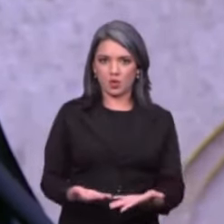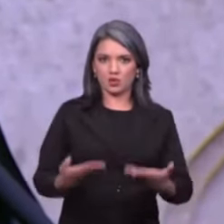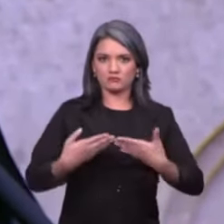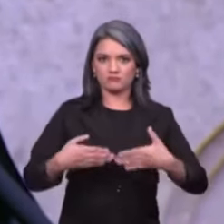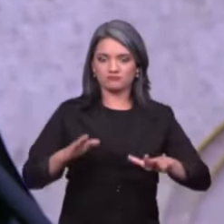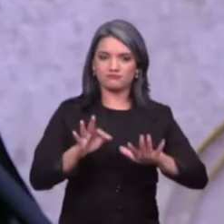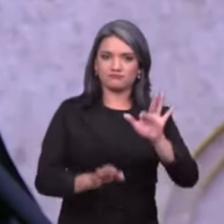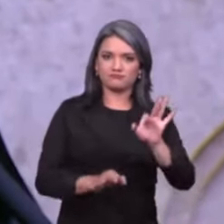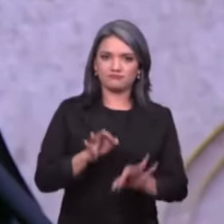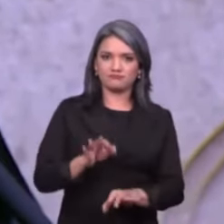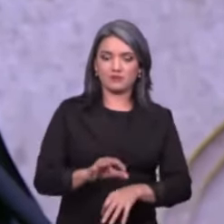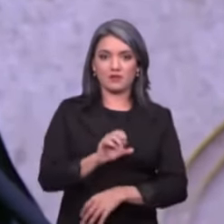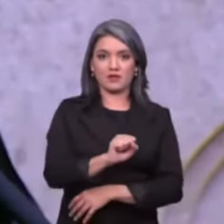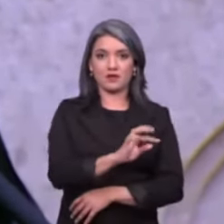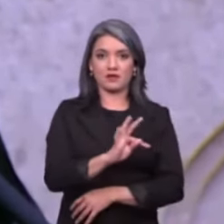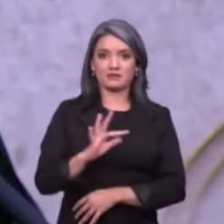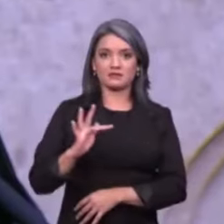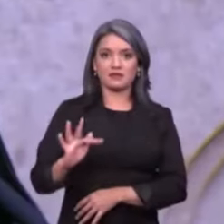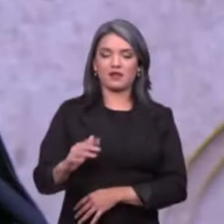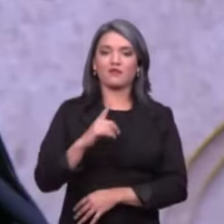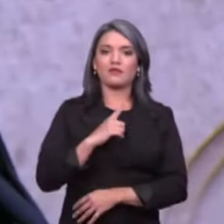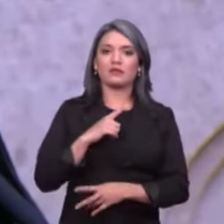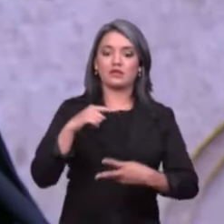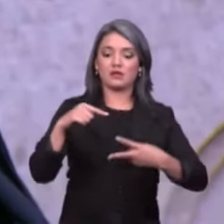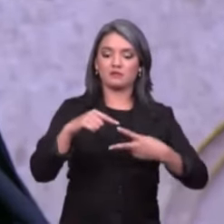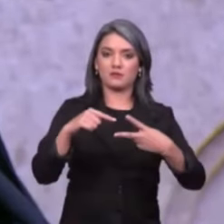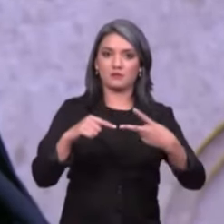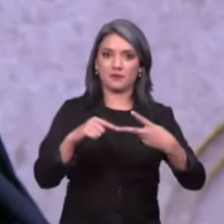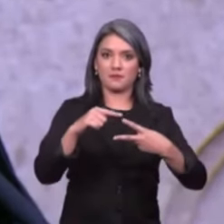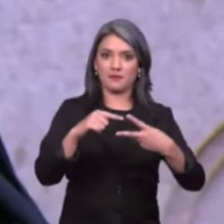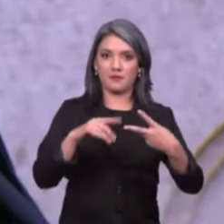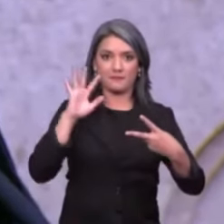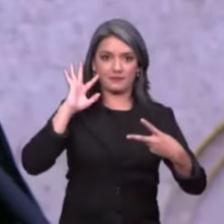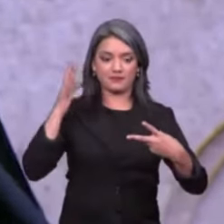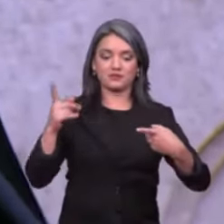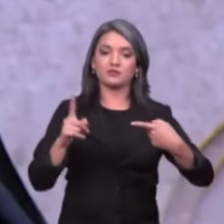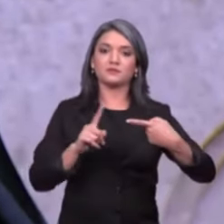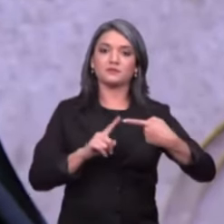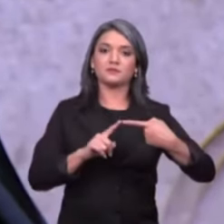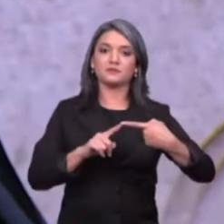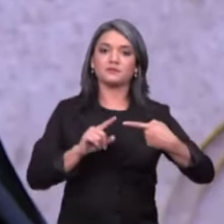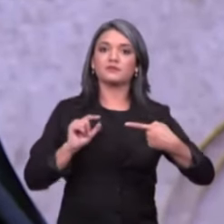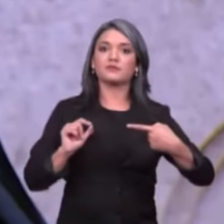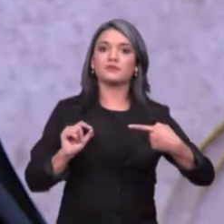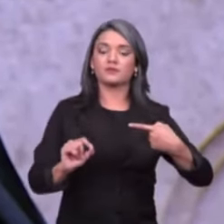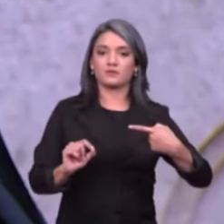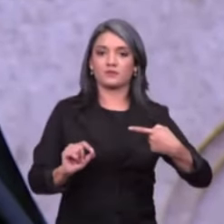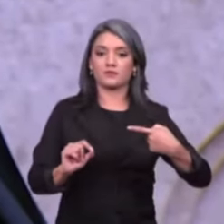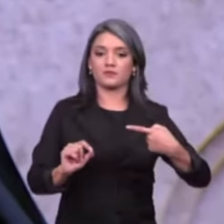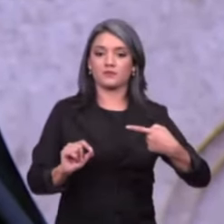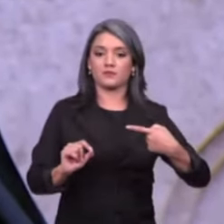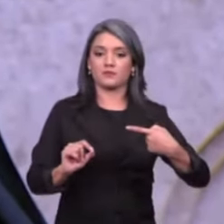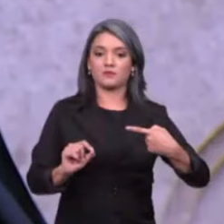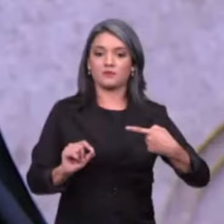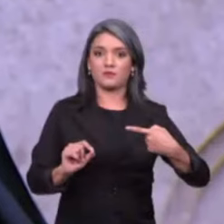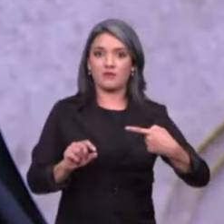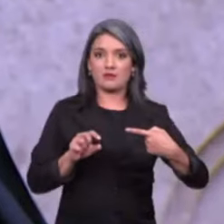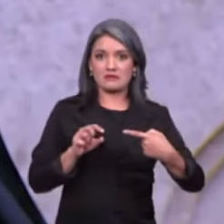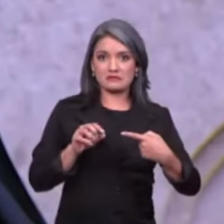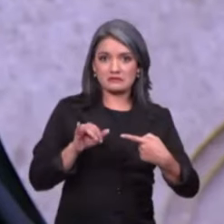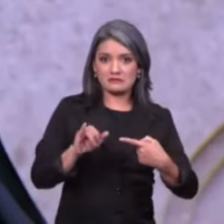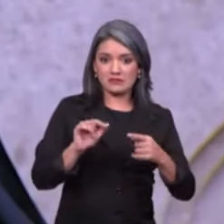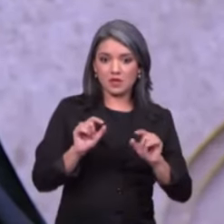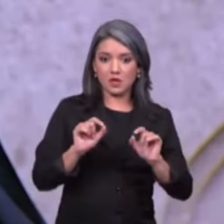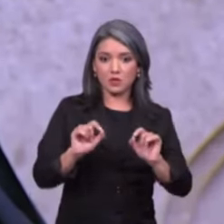Supremo Tribunal Federal se depara com duas questões. Em primeiro lugar, está em discussão se, após